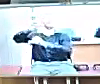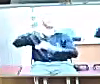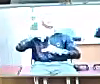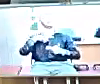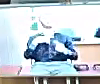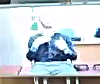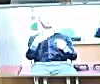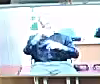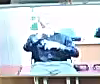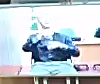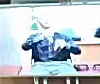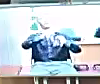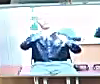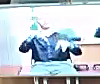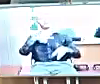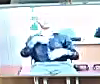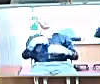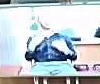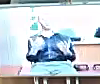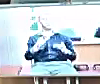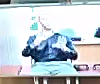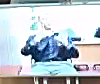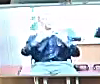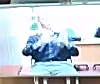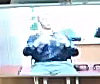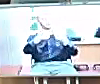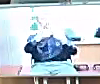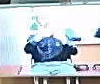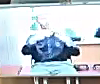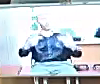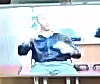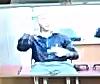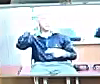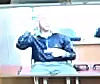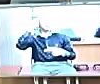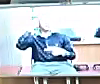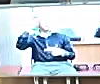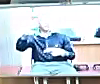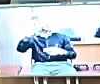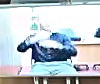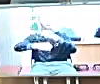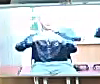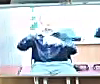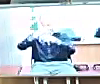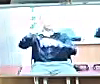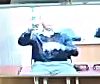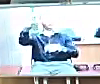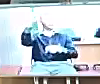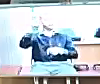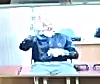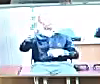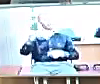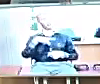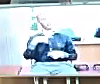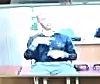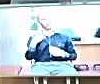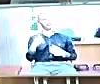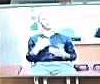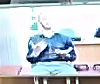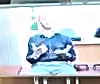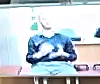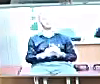ruas nos seus regimes de previdência mas é uma coisa que eu acredito que a partir do ano que vem e que vai que vai dar gerar